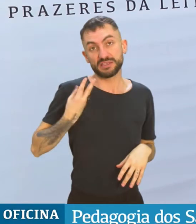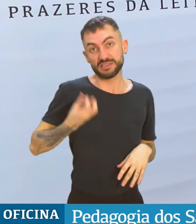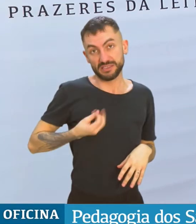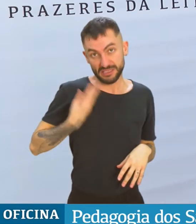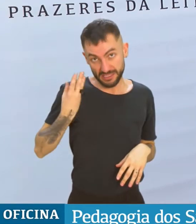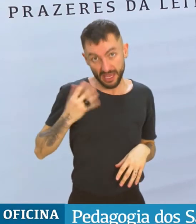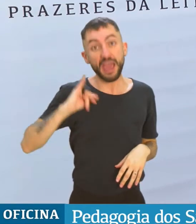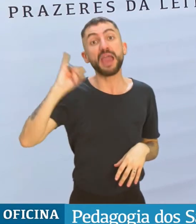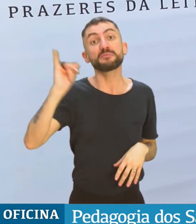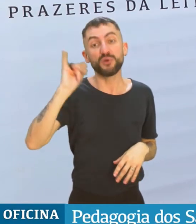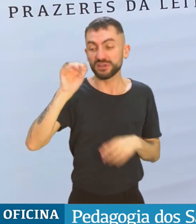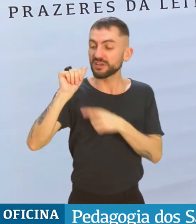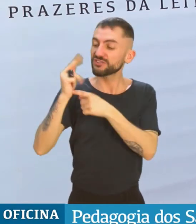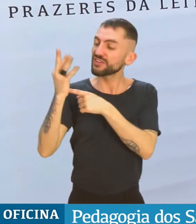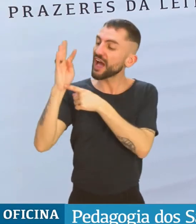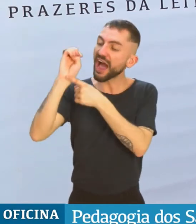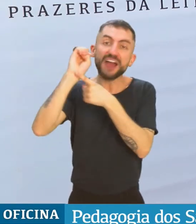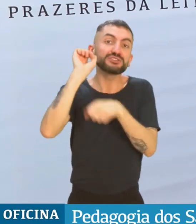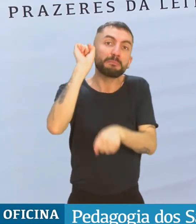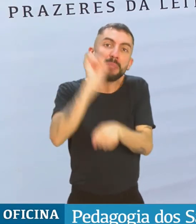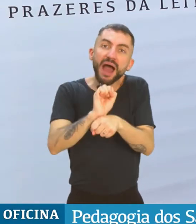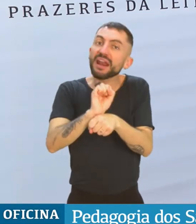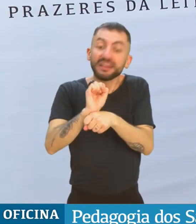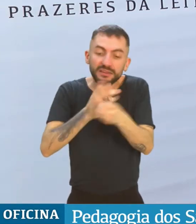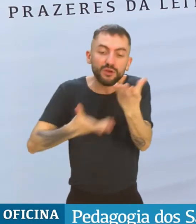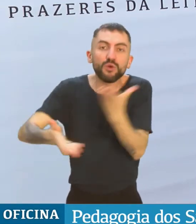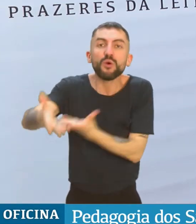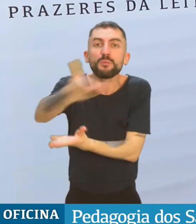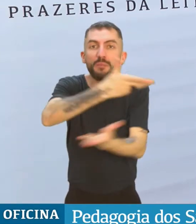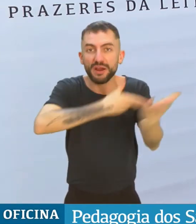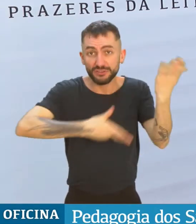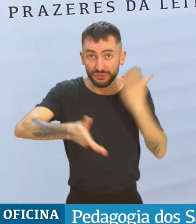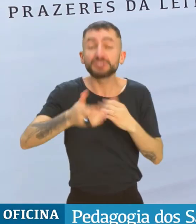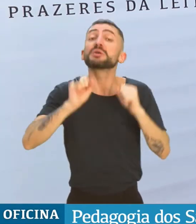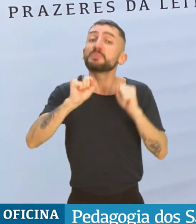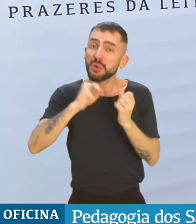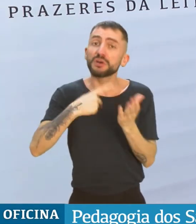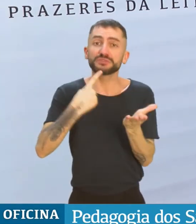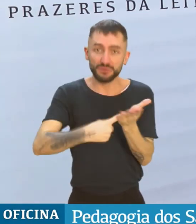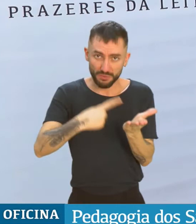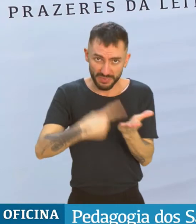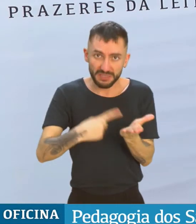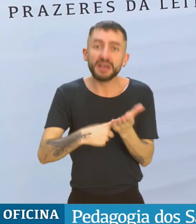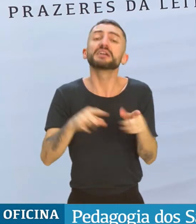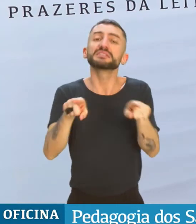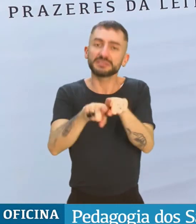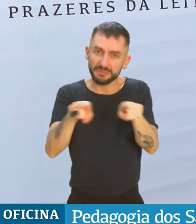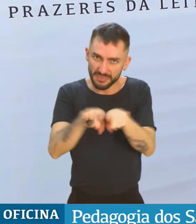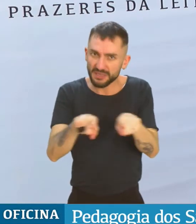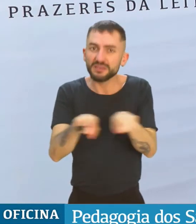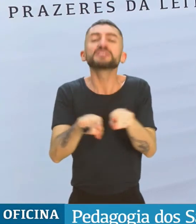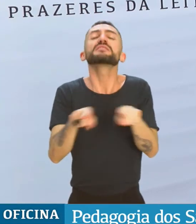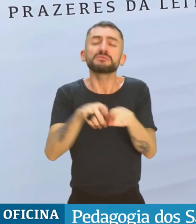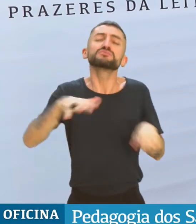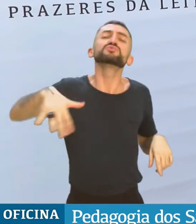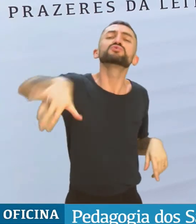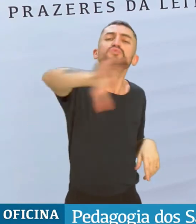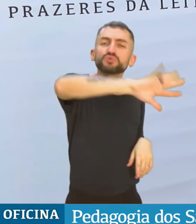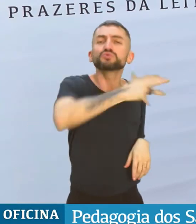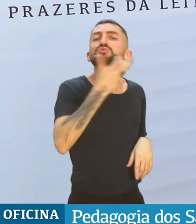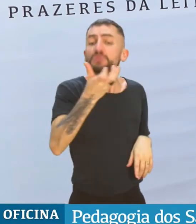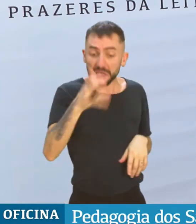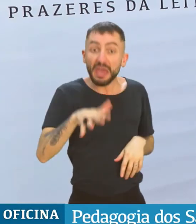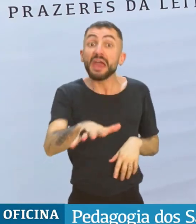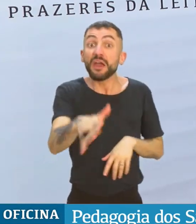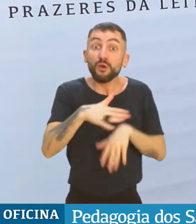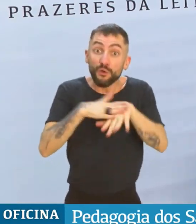movimento. E aí você pode até combinar, se você sentir que seu público tem essa necessidade de fazer essas falas, fazer essa